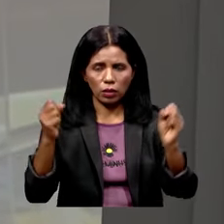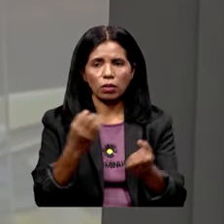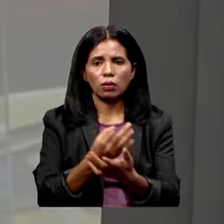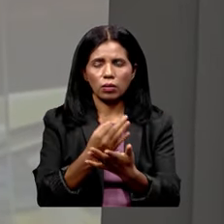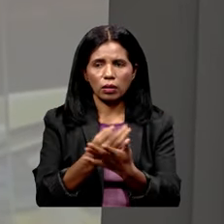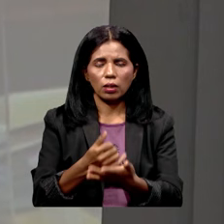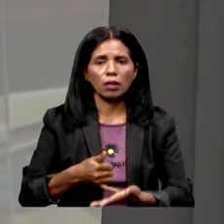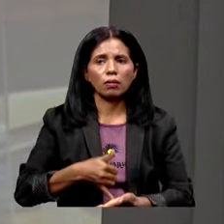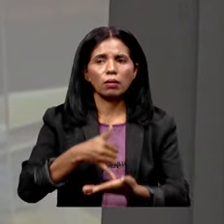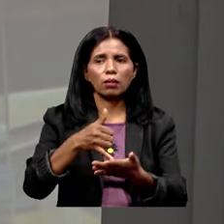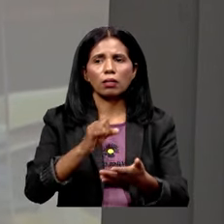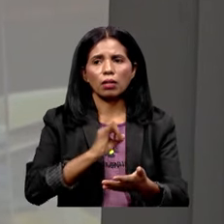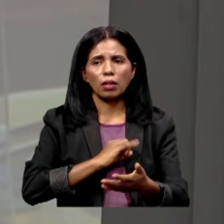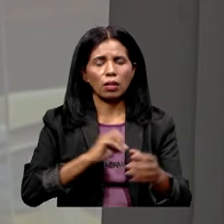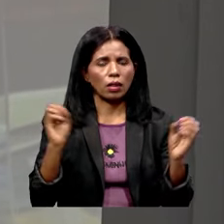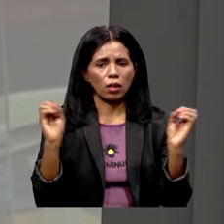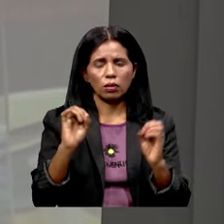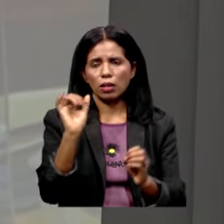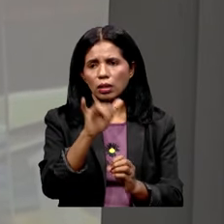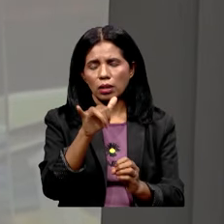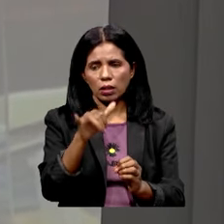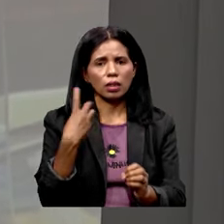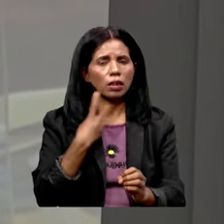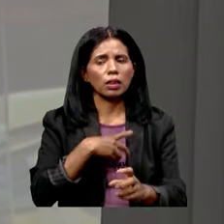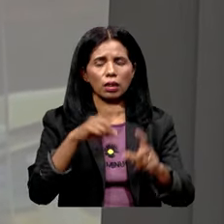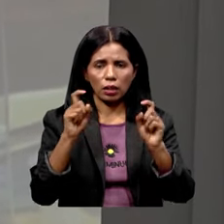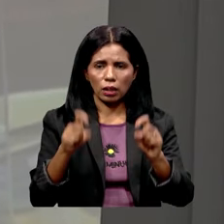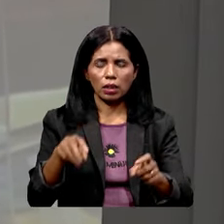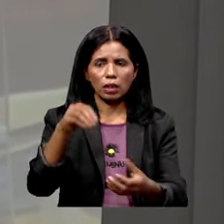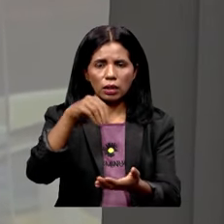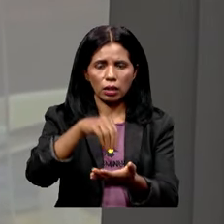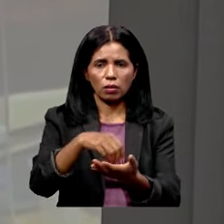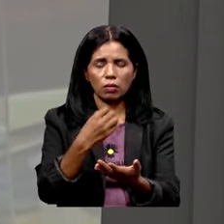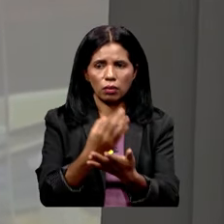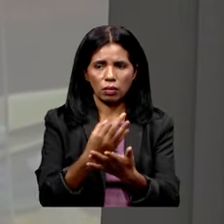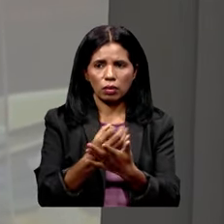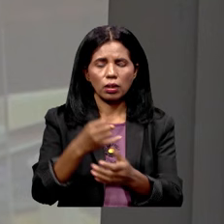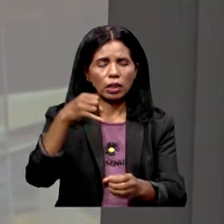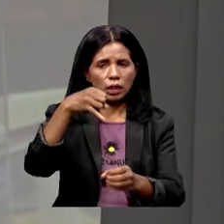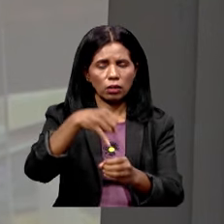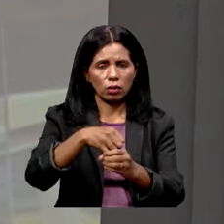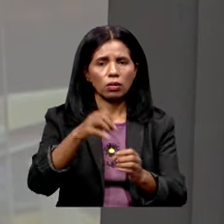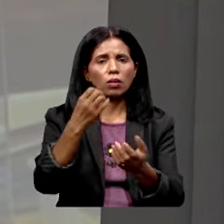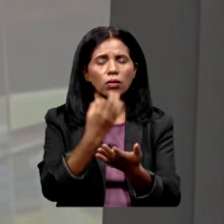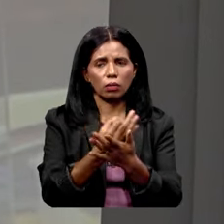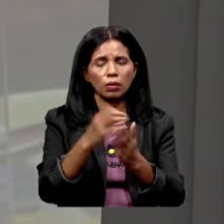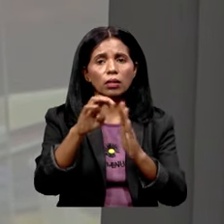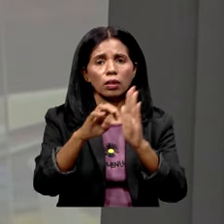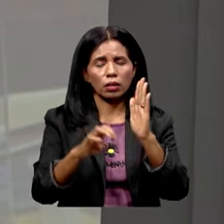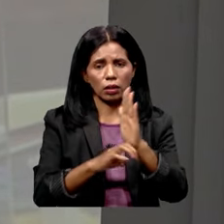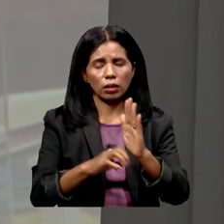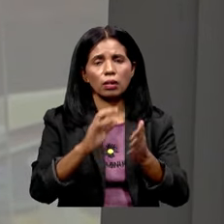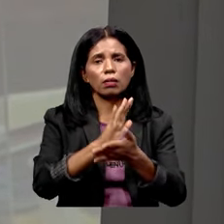Paz. Hau la concorda kata ita tem que ir orçamento que inclui orçamento de Estado, ba Nobel da